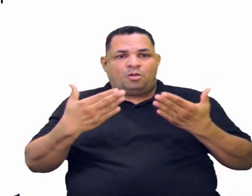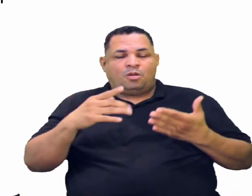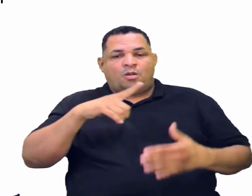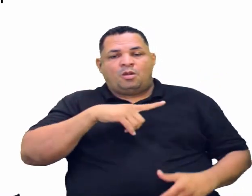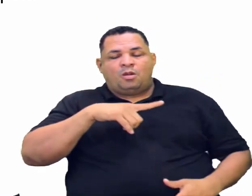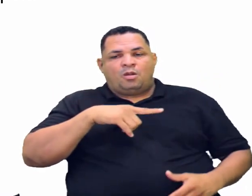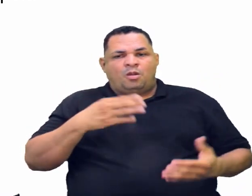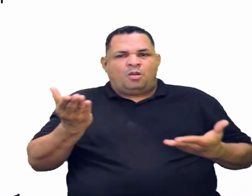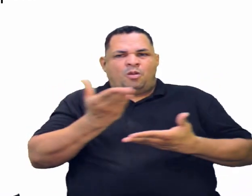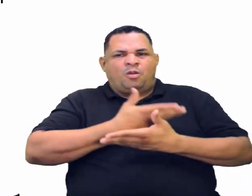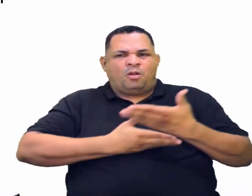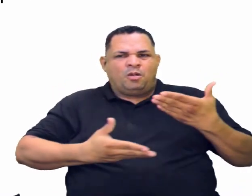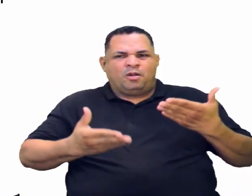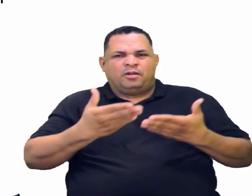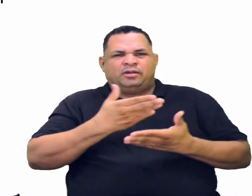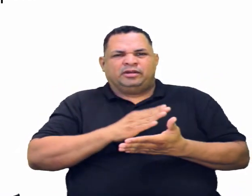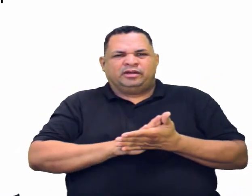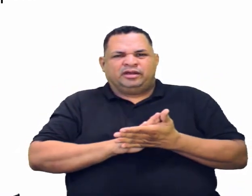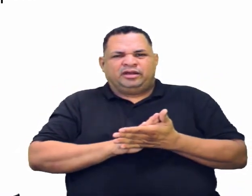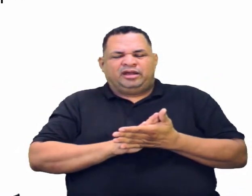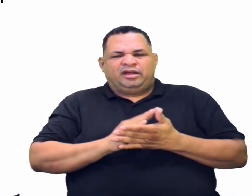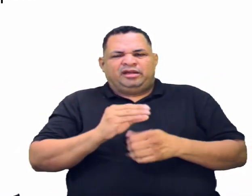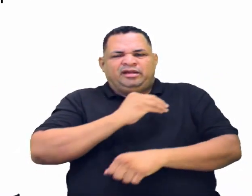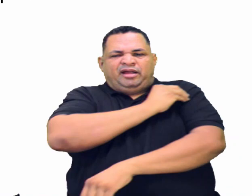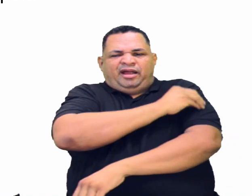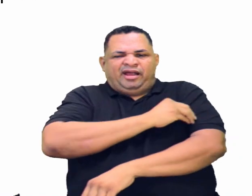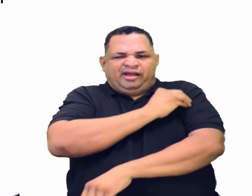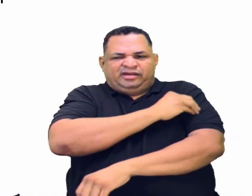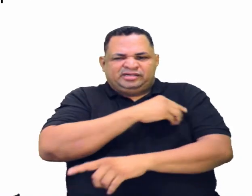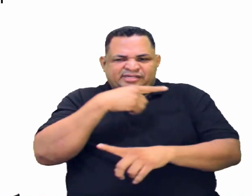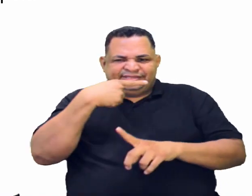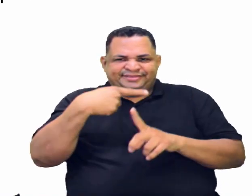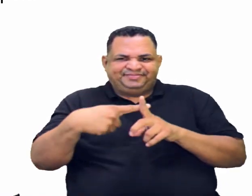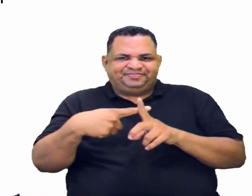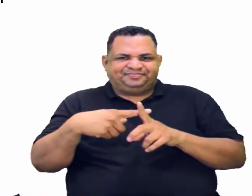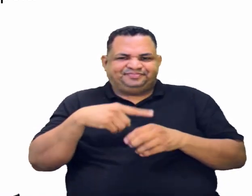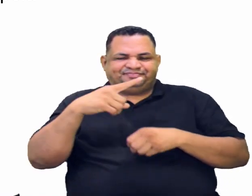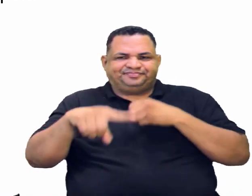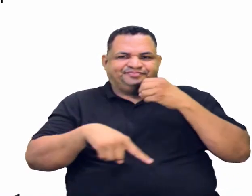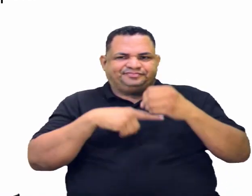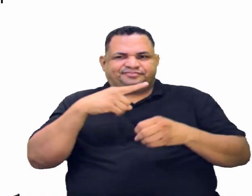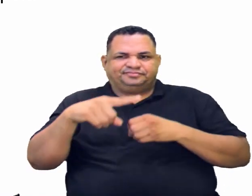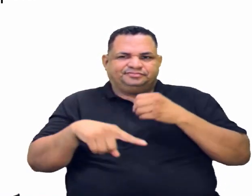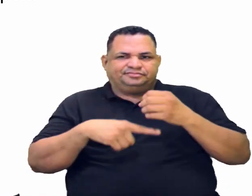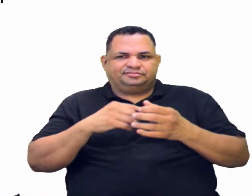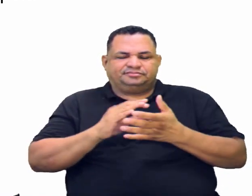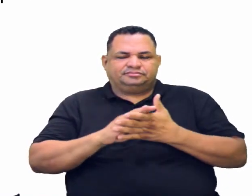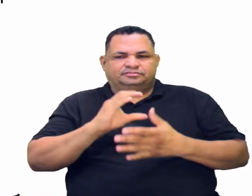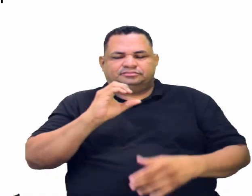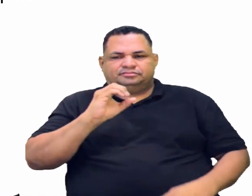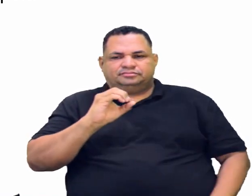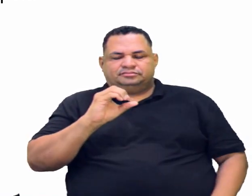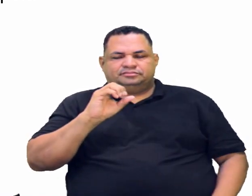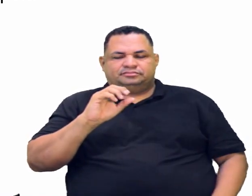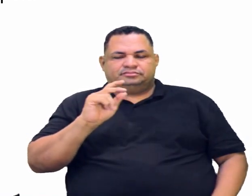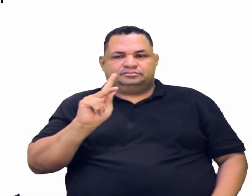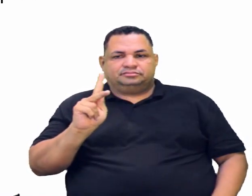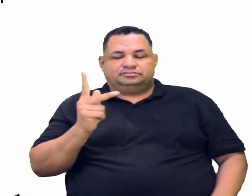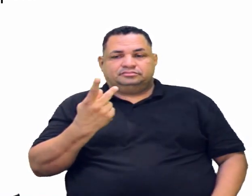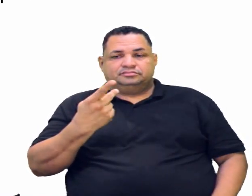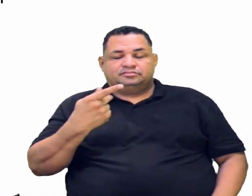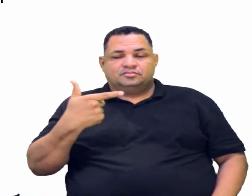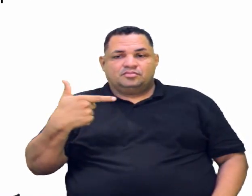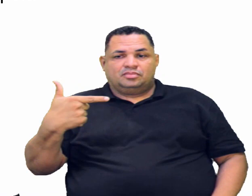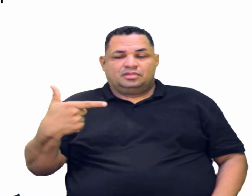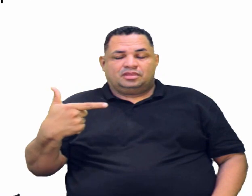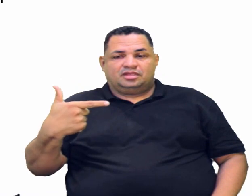tiver a interação do composto álcool com átomos do elemento oxigênio. Então, a